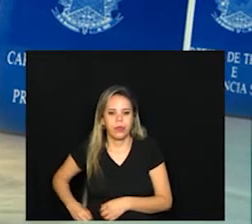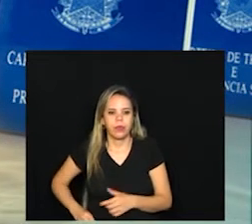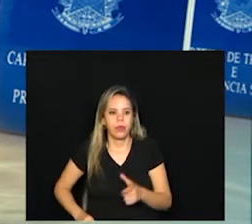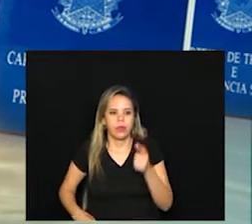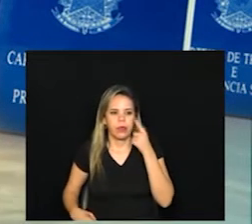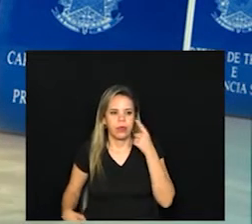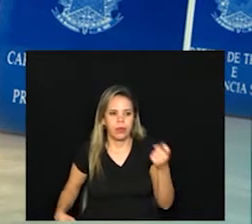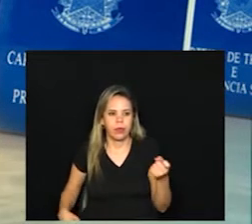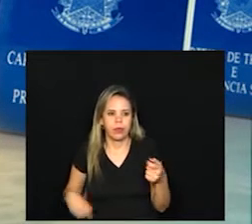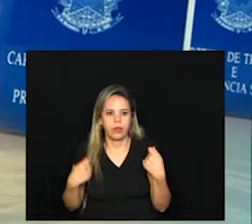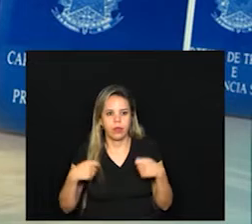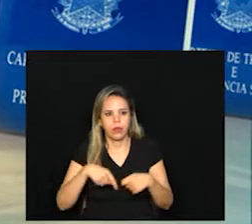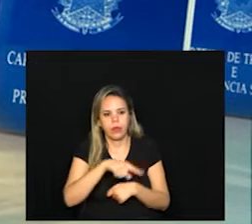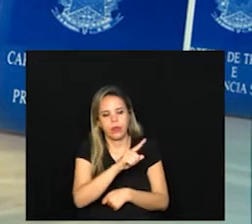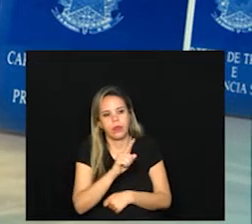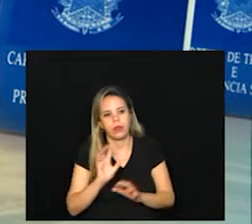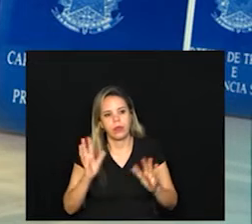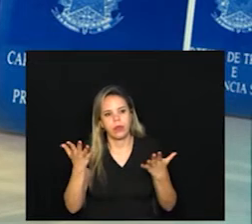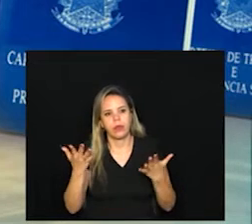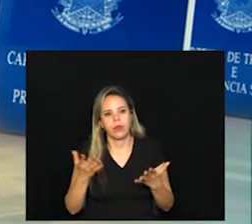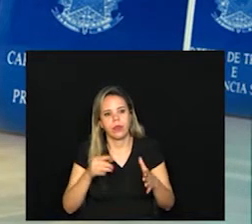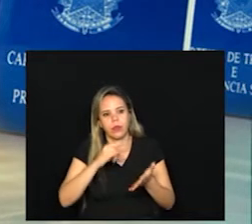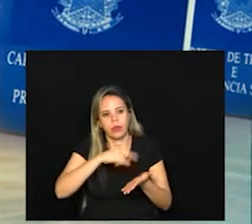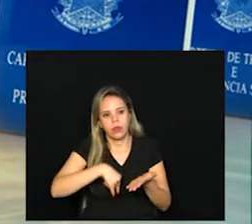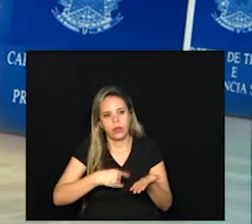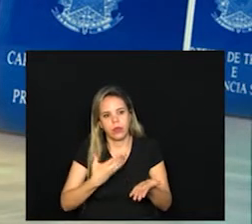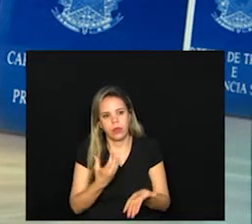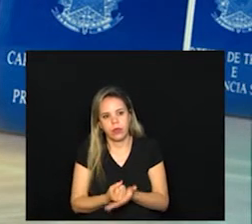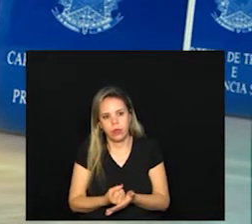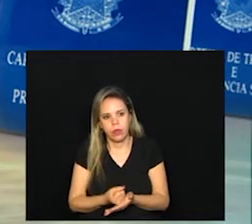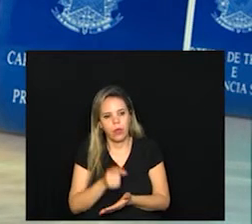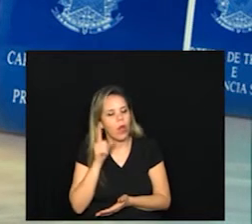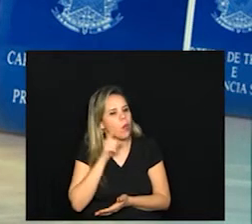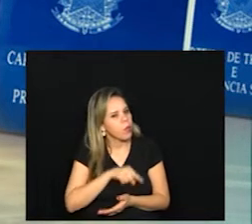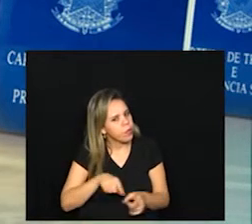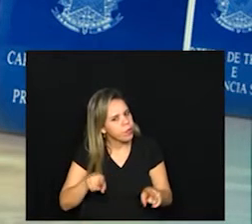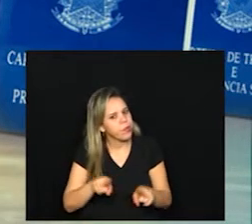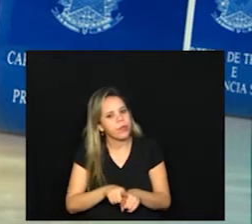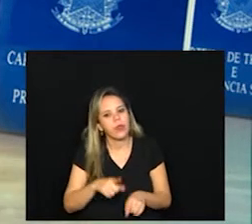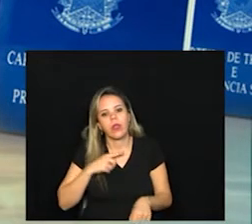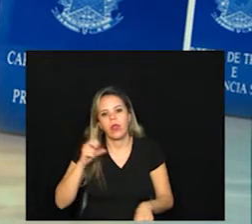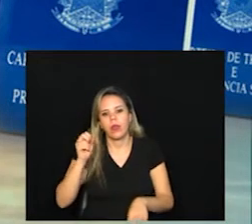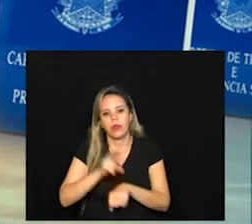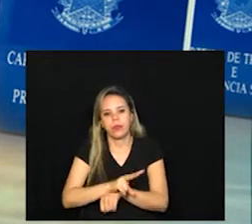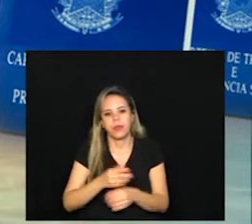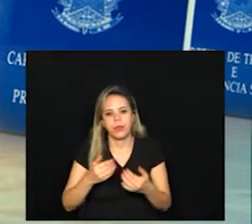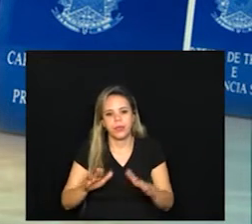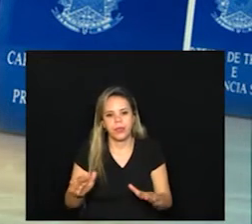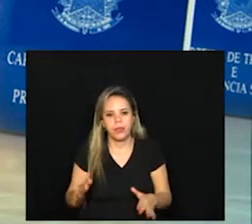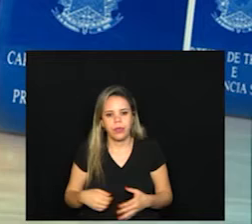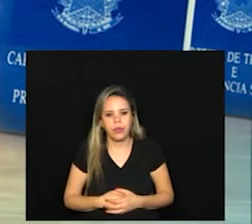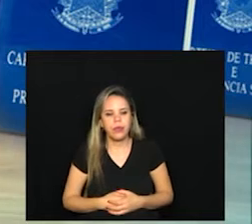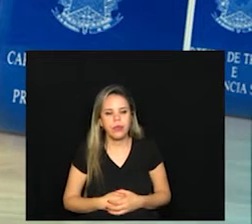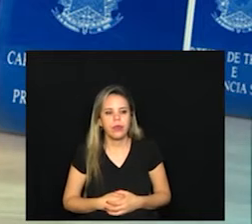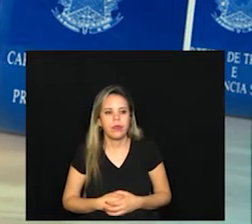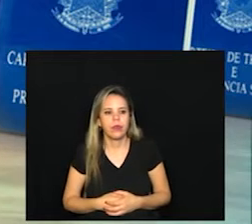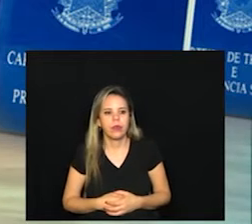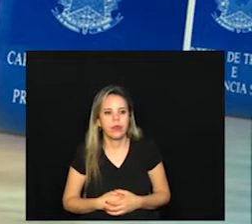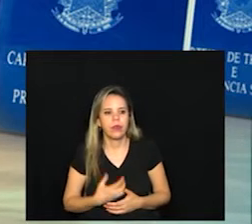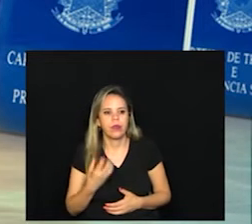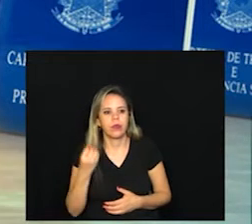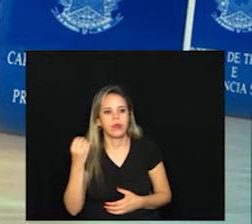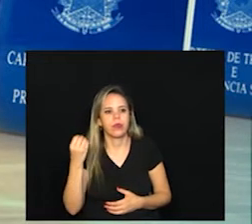tiver interesse precisa ir ao evento com o currículo impresso. Americana também tem vagas disponíveis para agente de